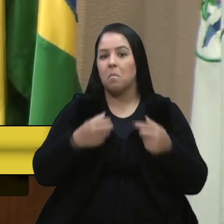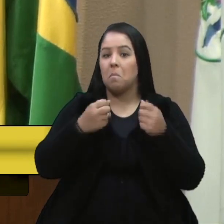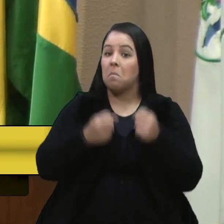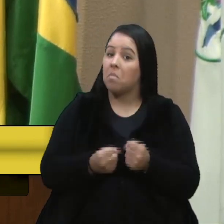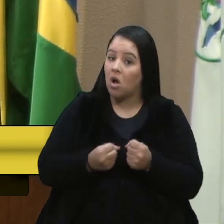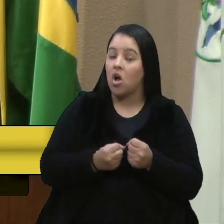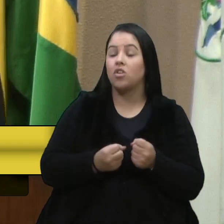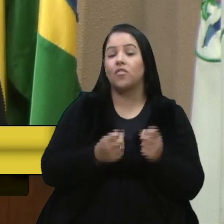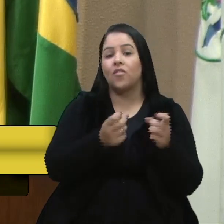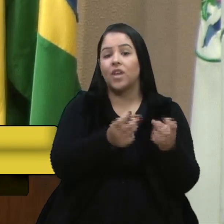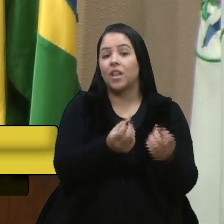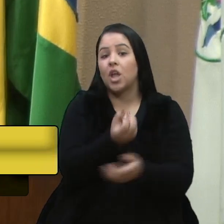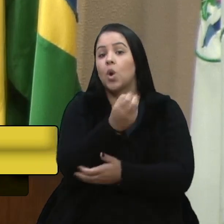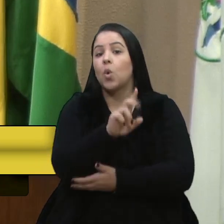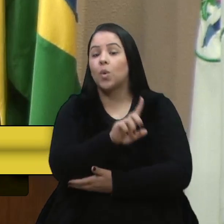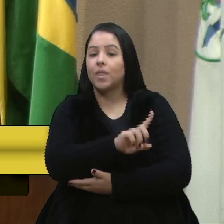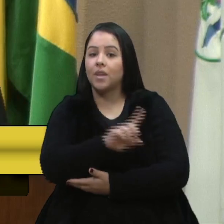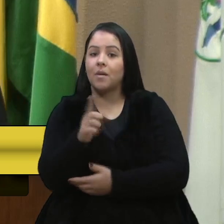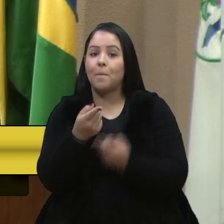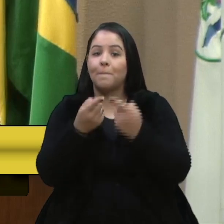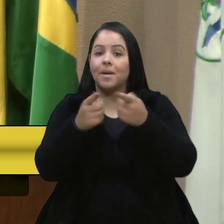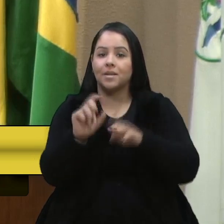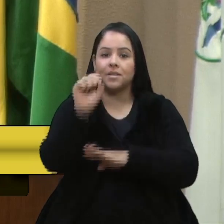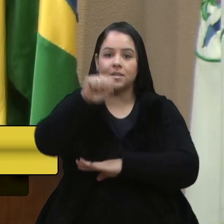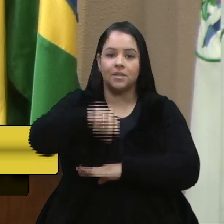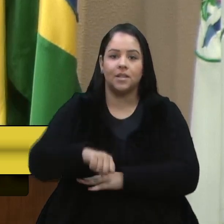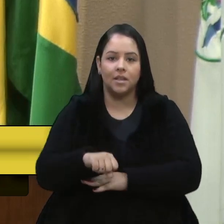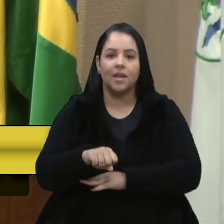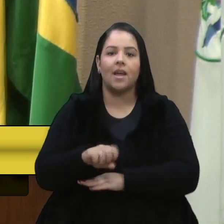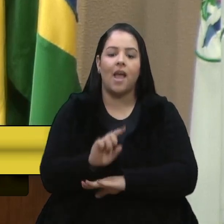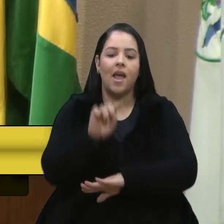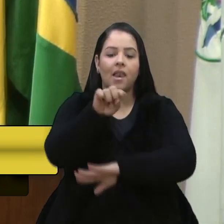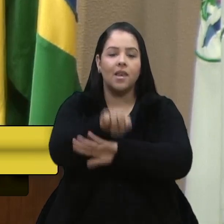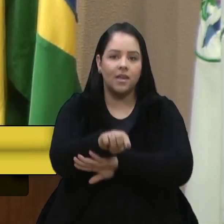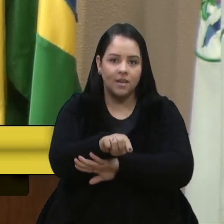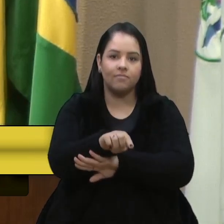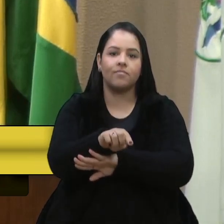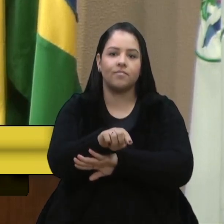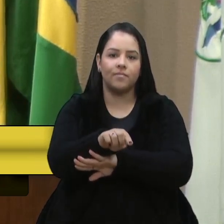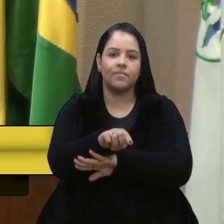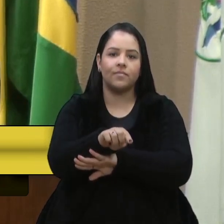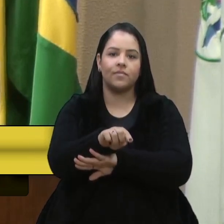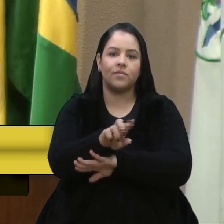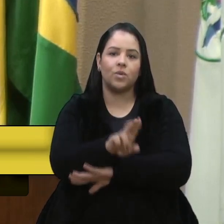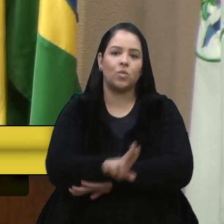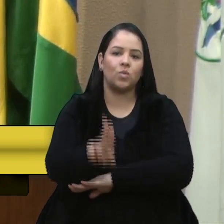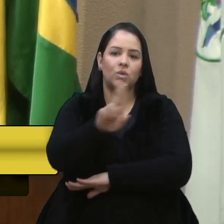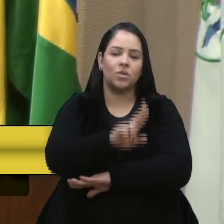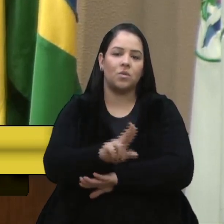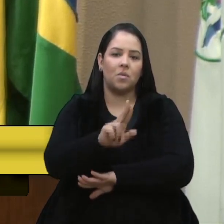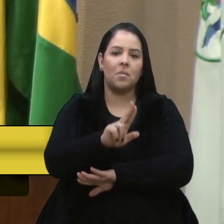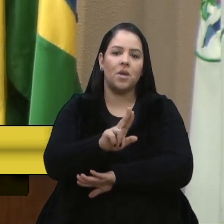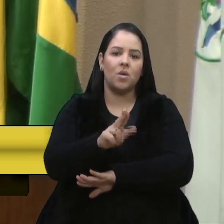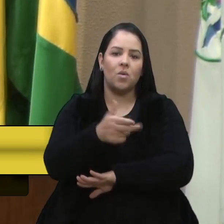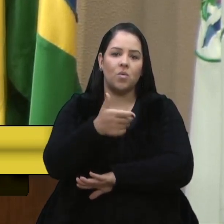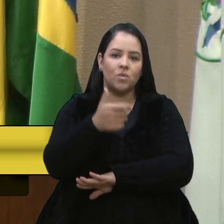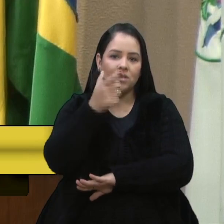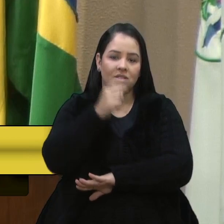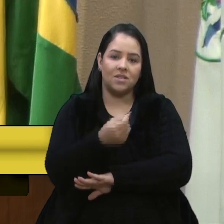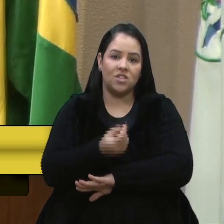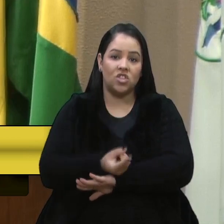vendido, mas que, de fato, está ali servindo de sustento para muitas